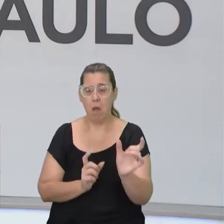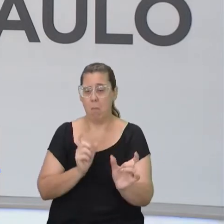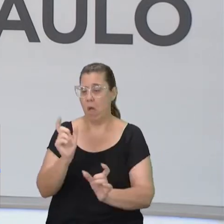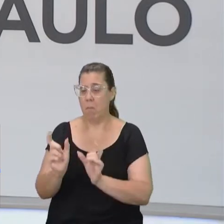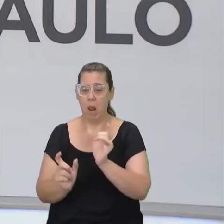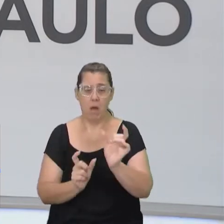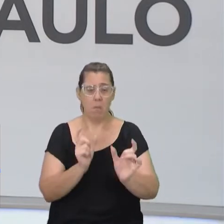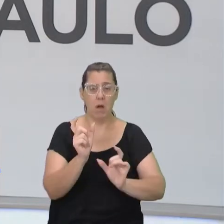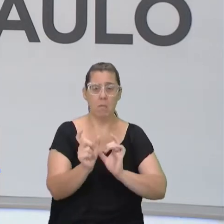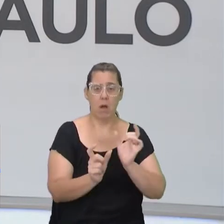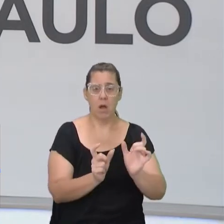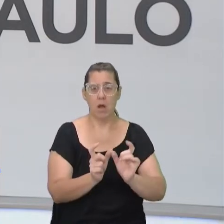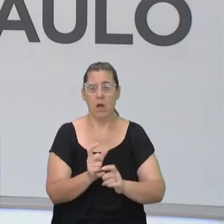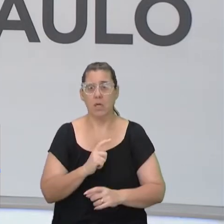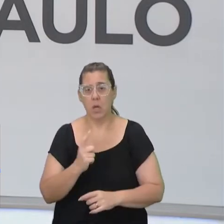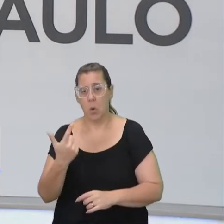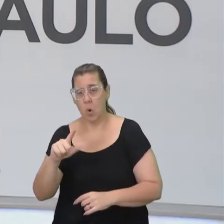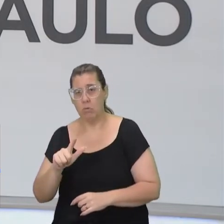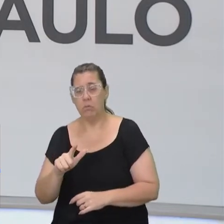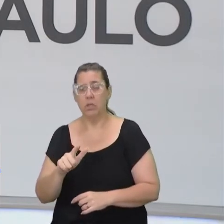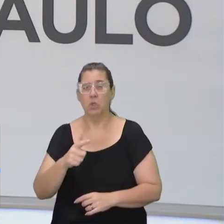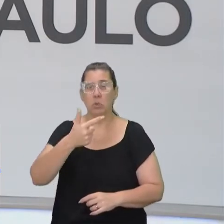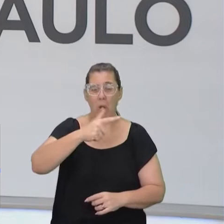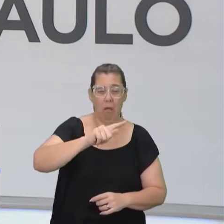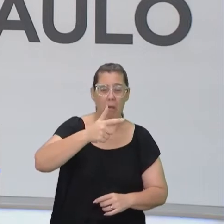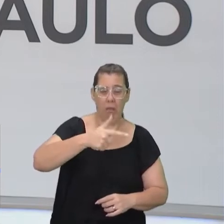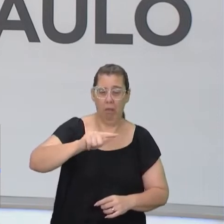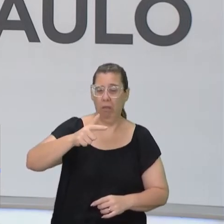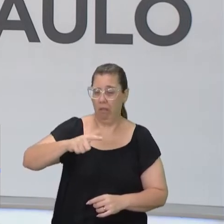outra palavra que se repete várias vezes.